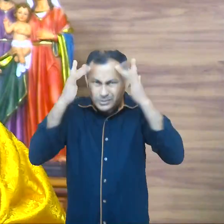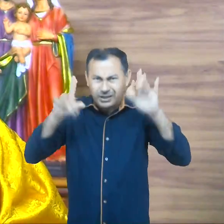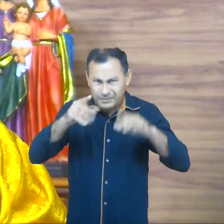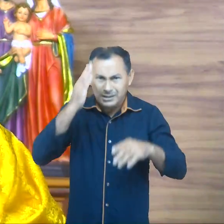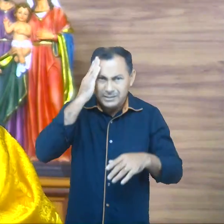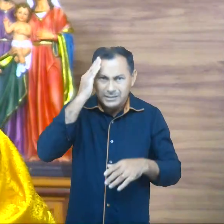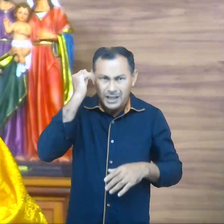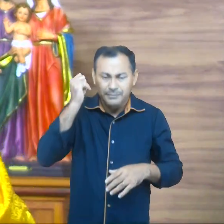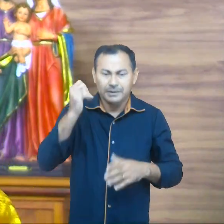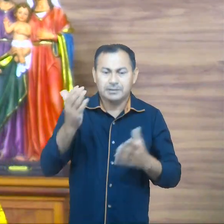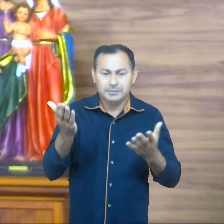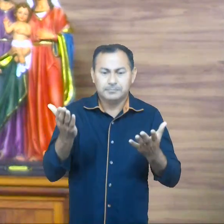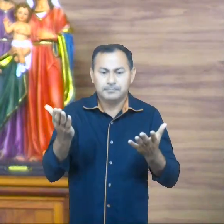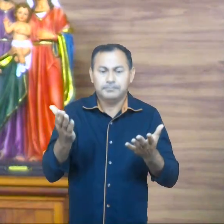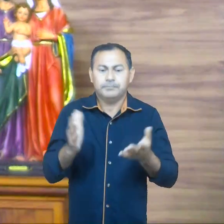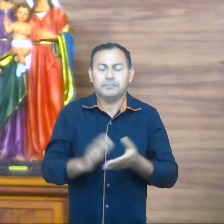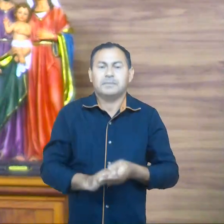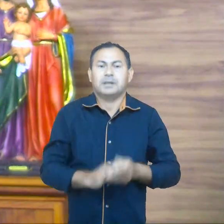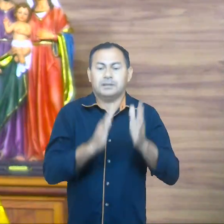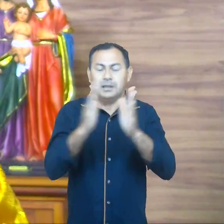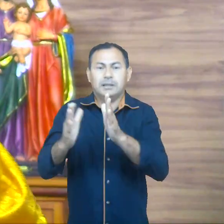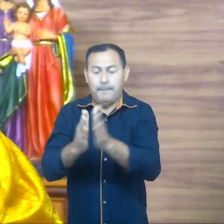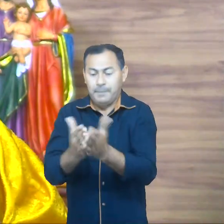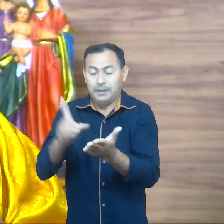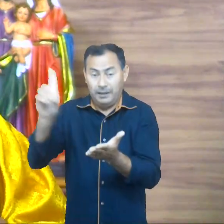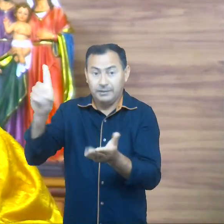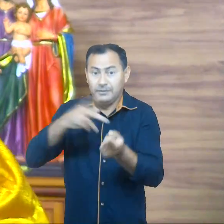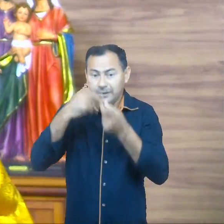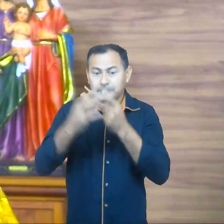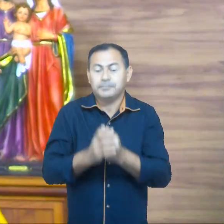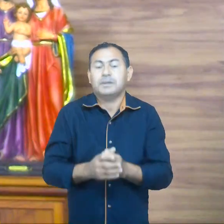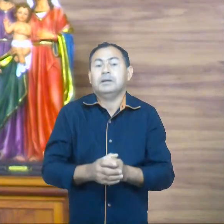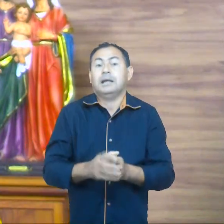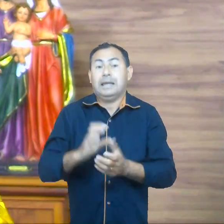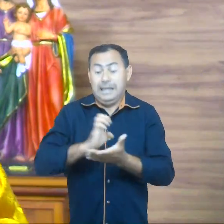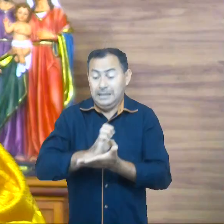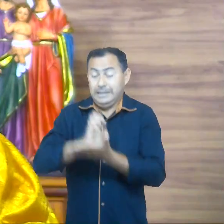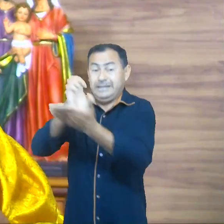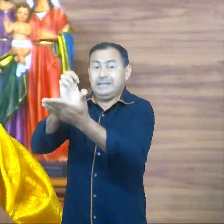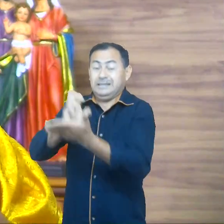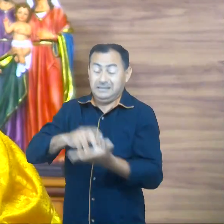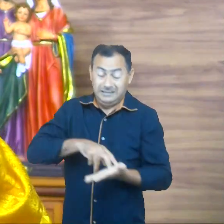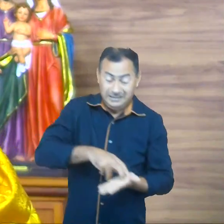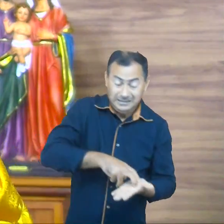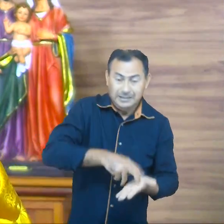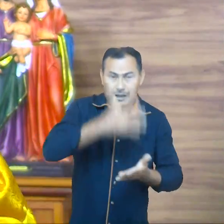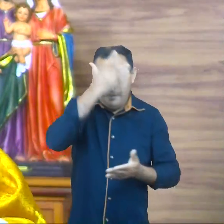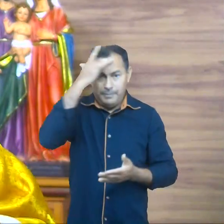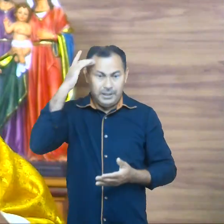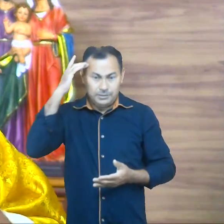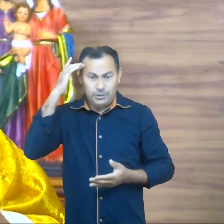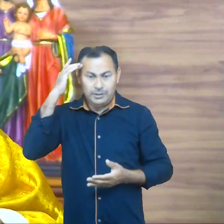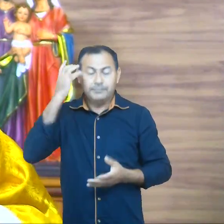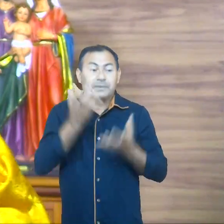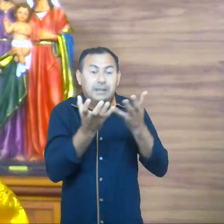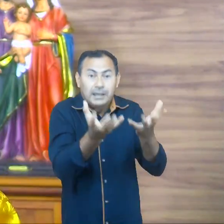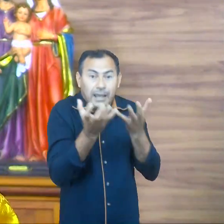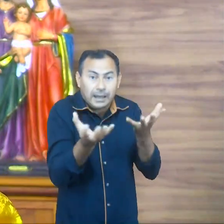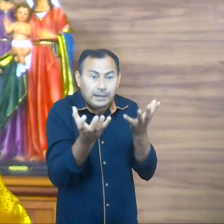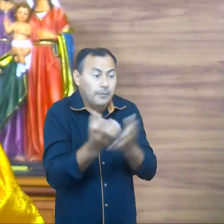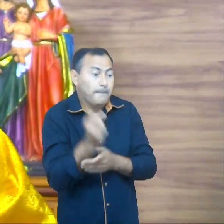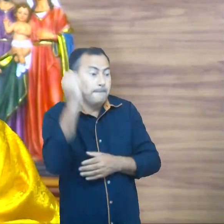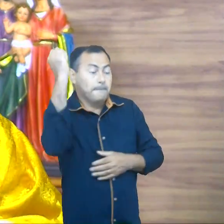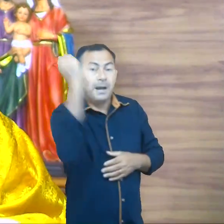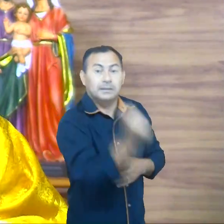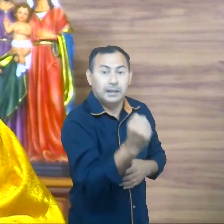sabe dessa parte da palavra. Ele já não aguentava mais, porque as pessoas estavam querendo